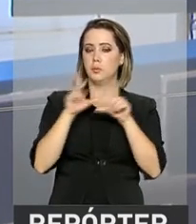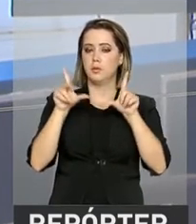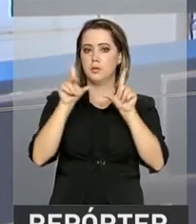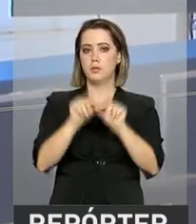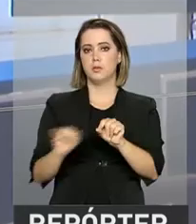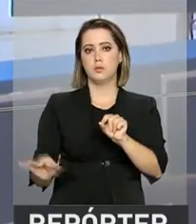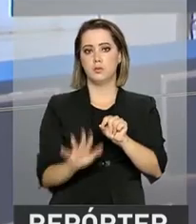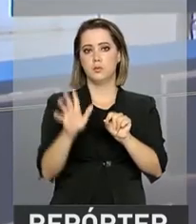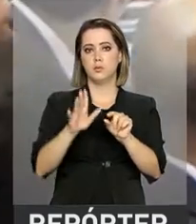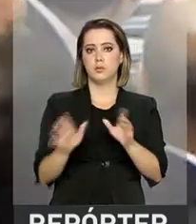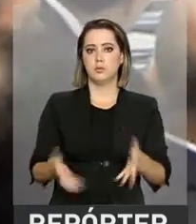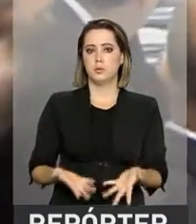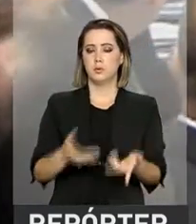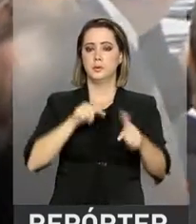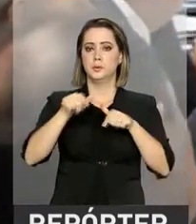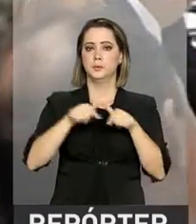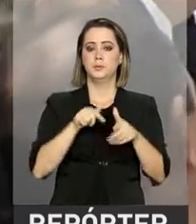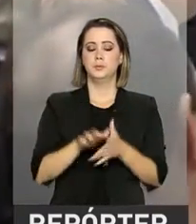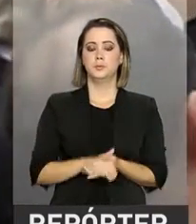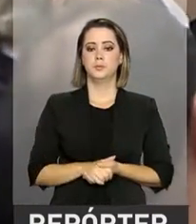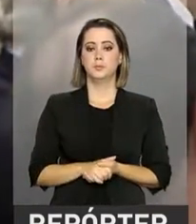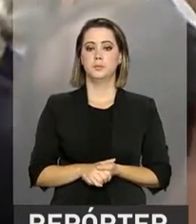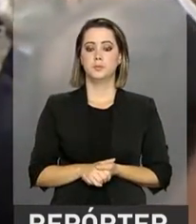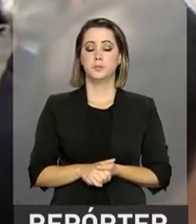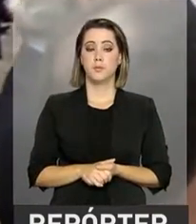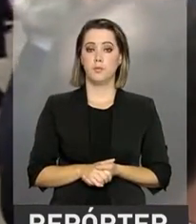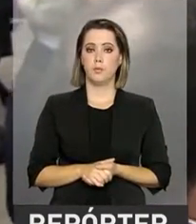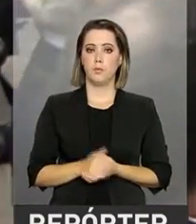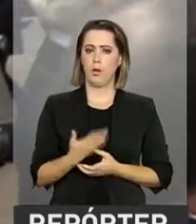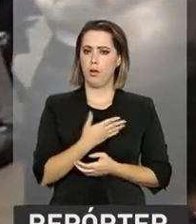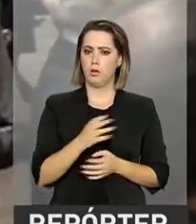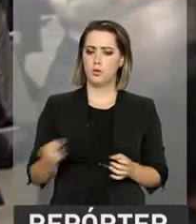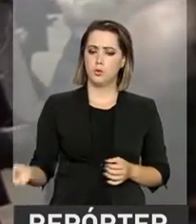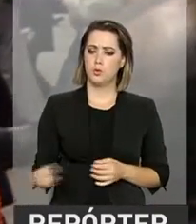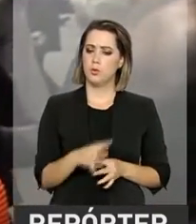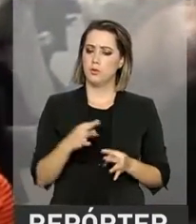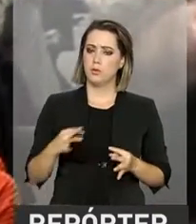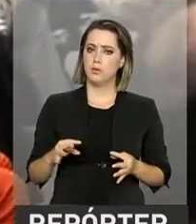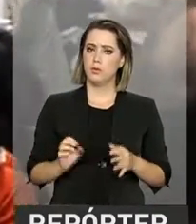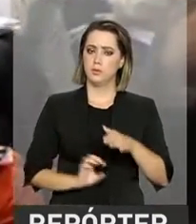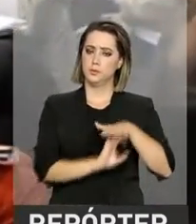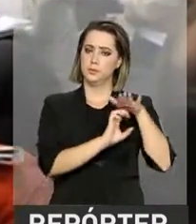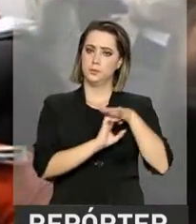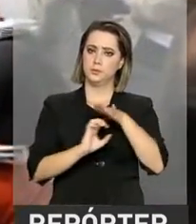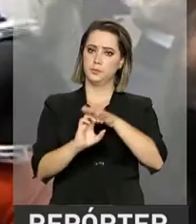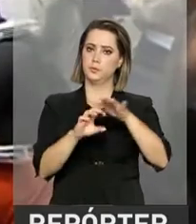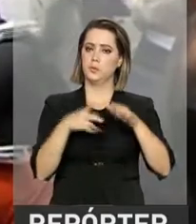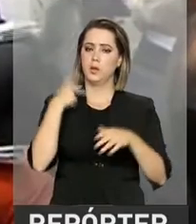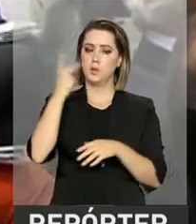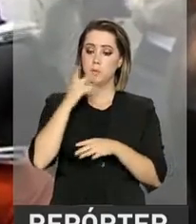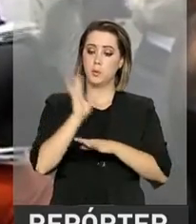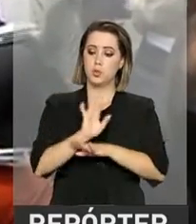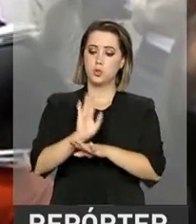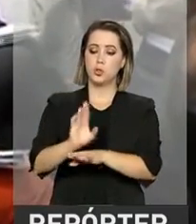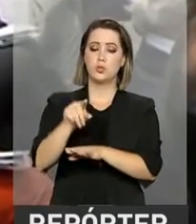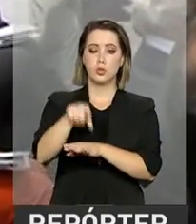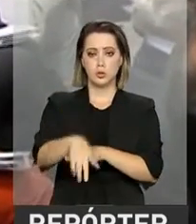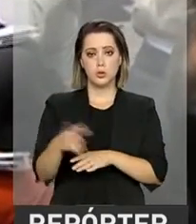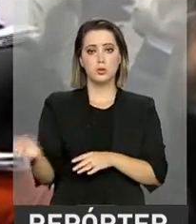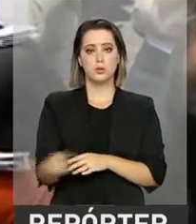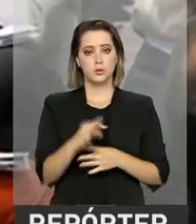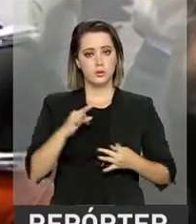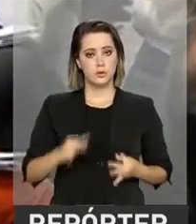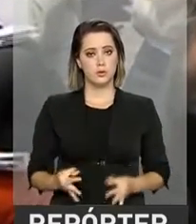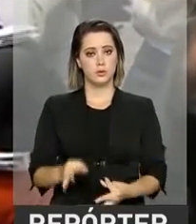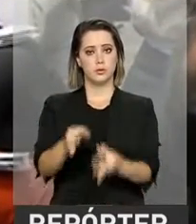geração de empregos. A inovação nas empresas e as políticas públicas de apoio a essa prática foram debatidas na reunião do Comitê